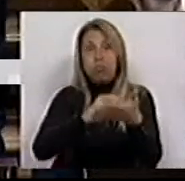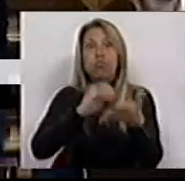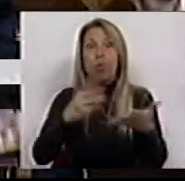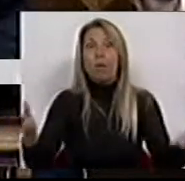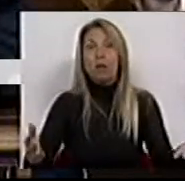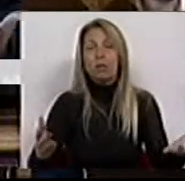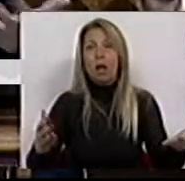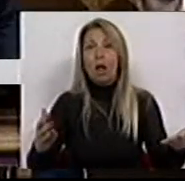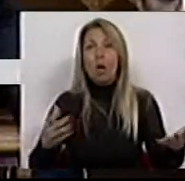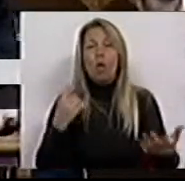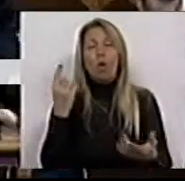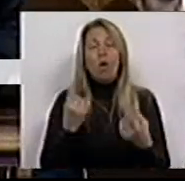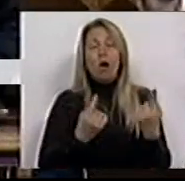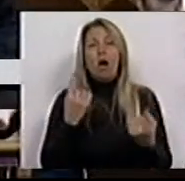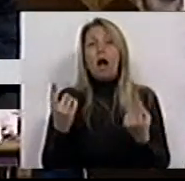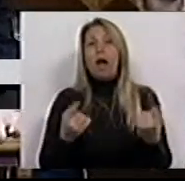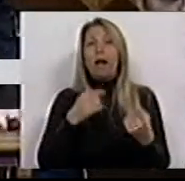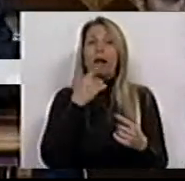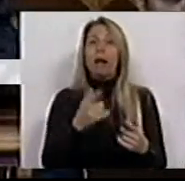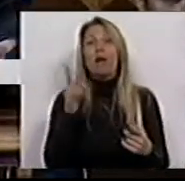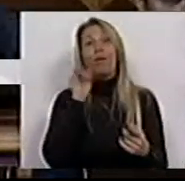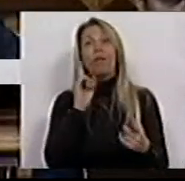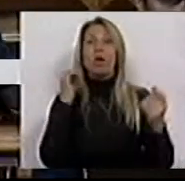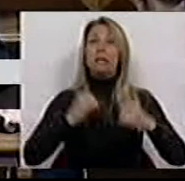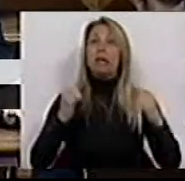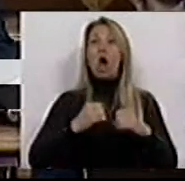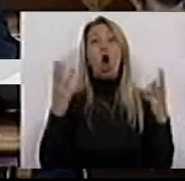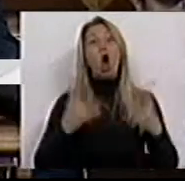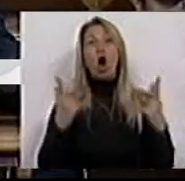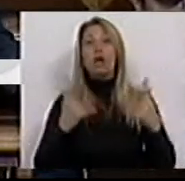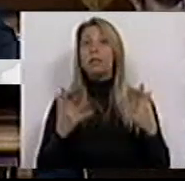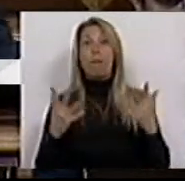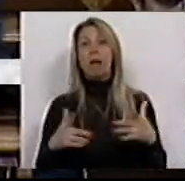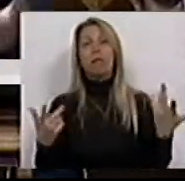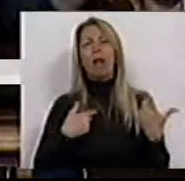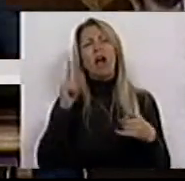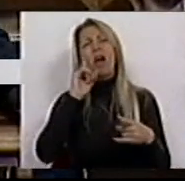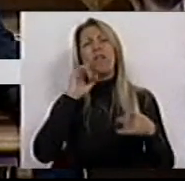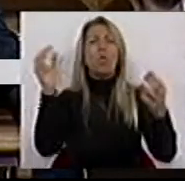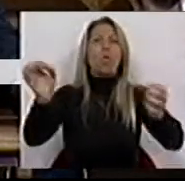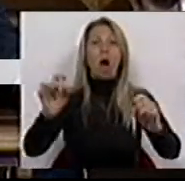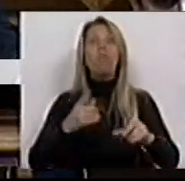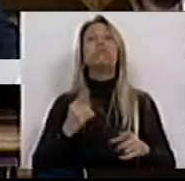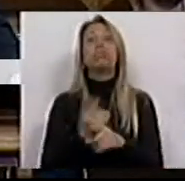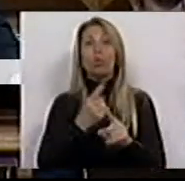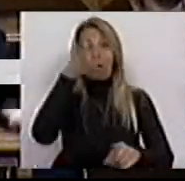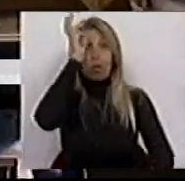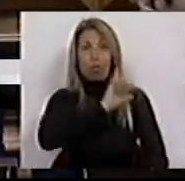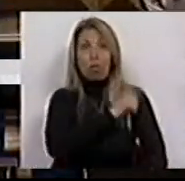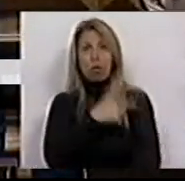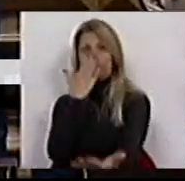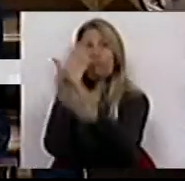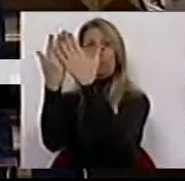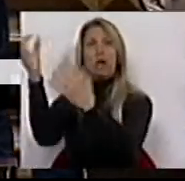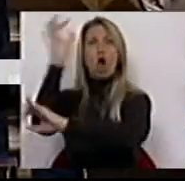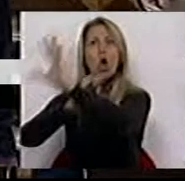que desvaloriza o Tratado Orçamental porque não tem coragem de enfrentar a Europa e não tem coragem de enfrentar um projeto que hoje serve